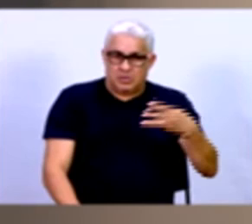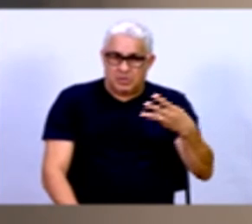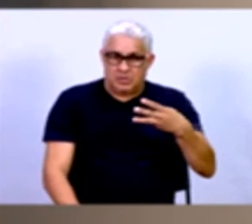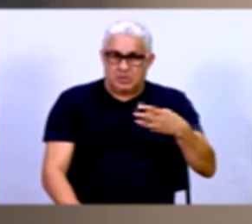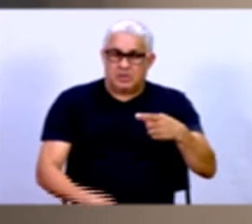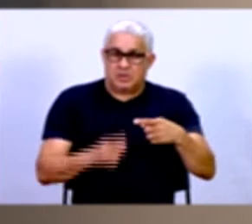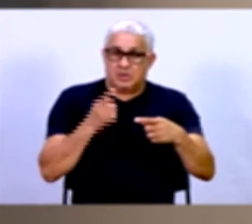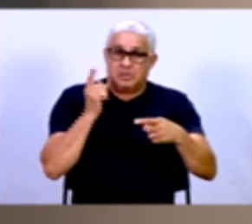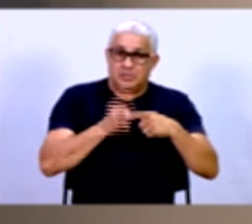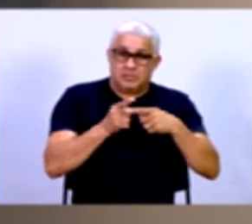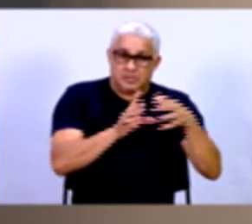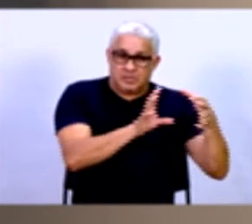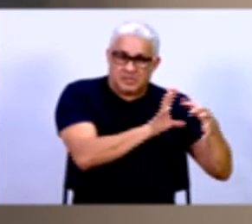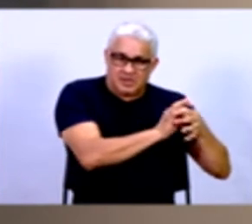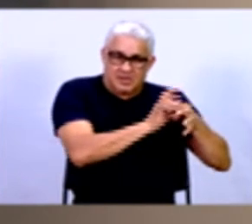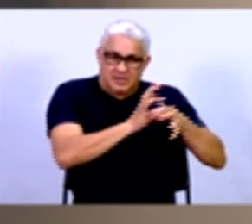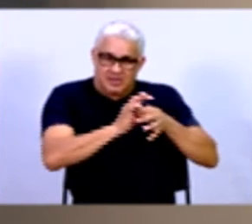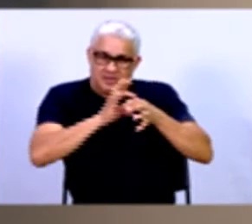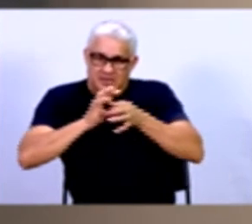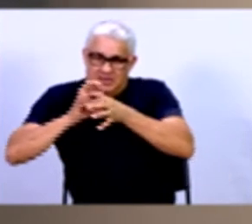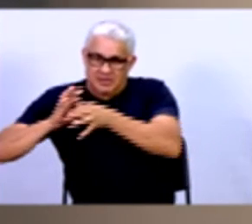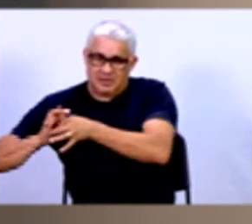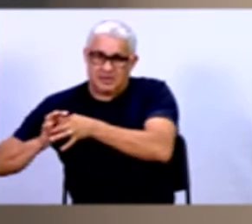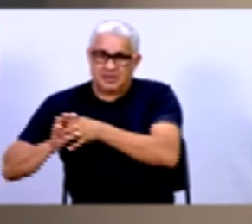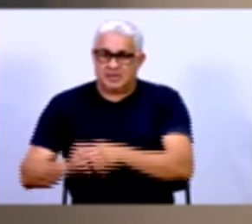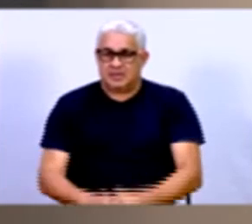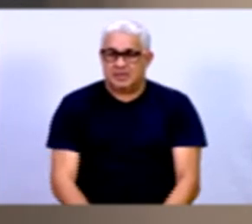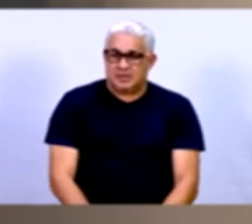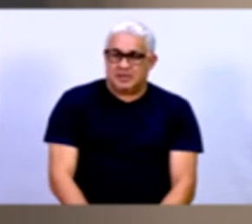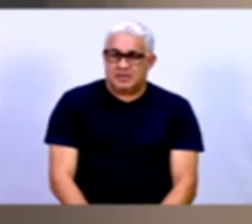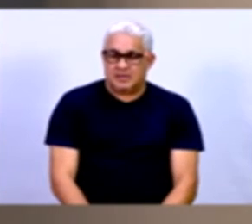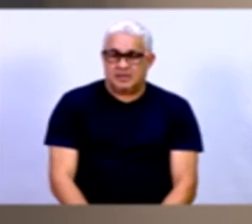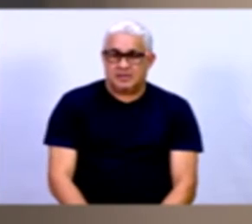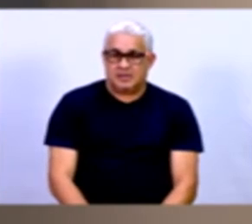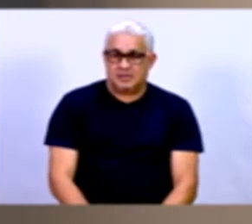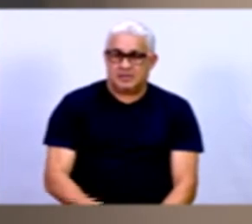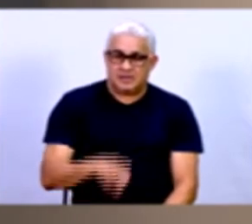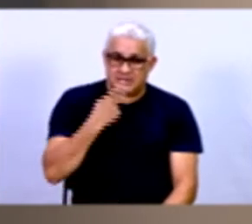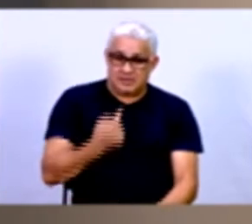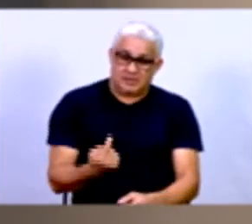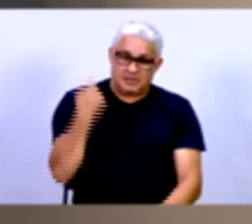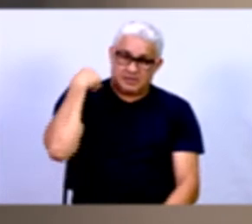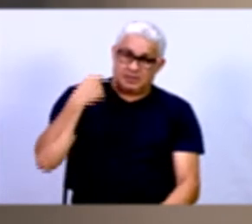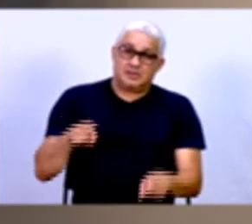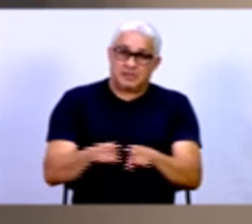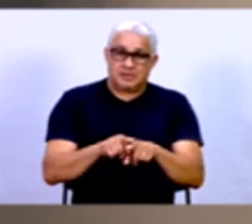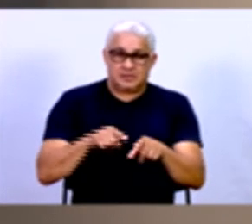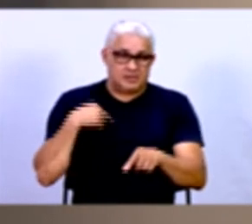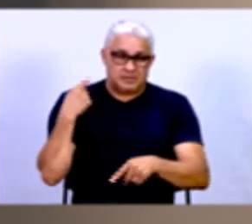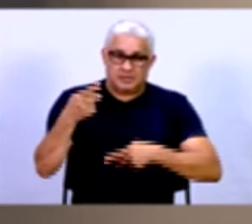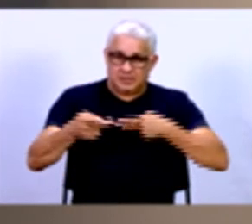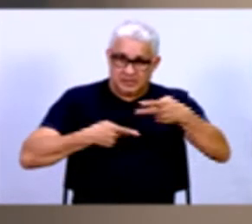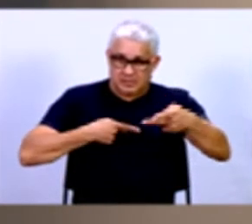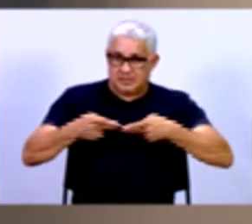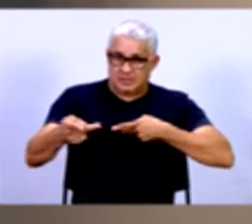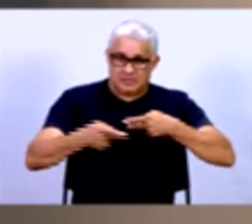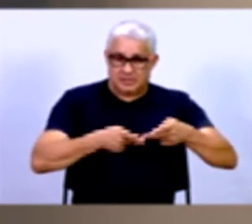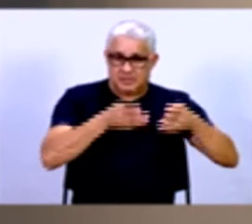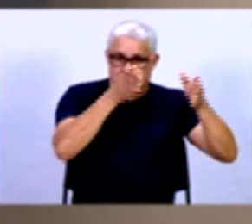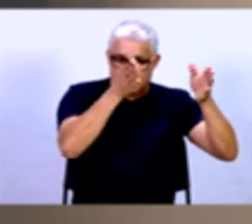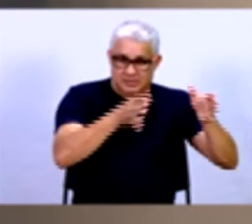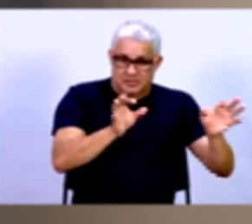passo 2 para a gente calcular o passo 3. Então, a gente estava falando isso do nosso planejamento também. Vão concluindo cada